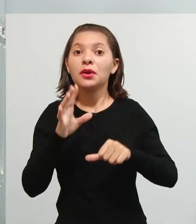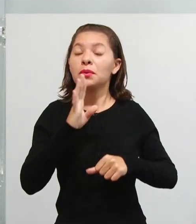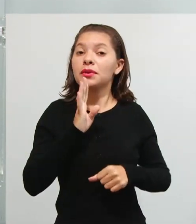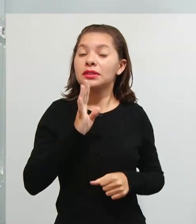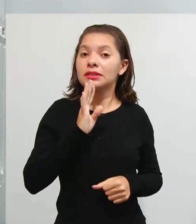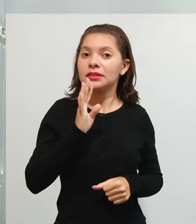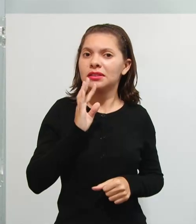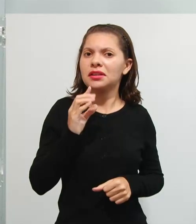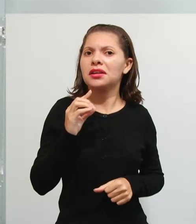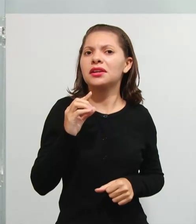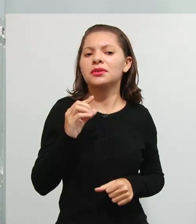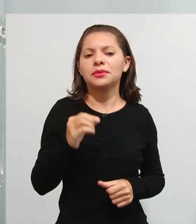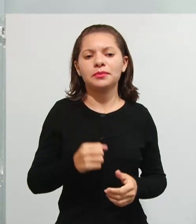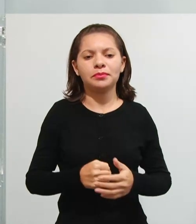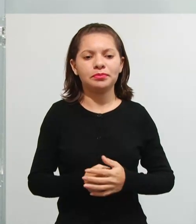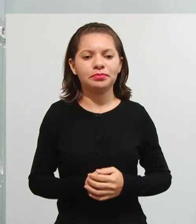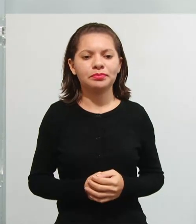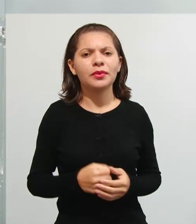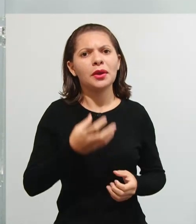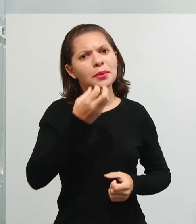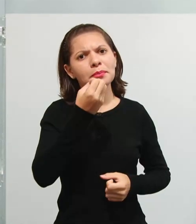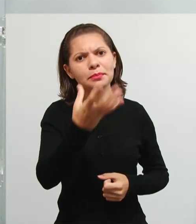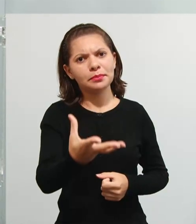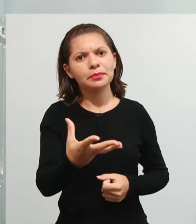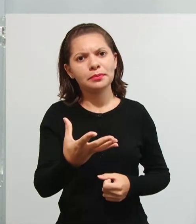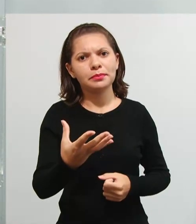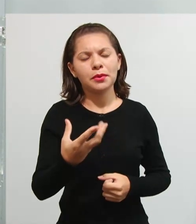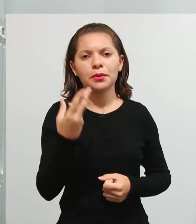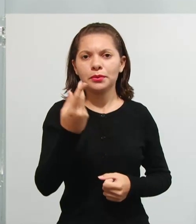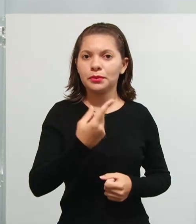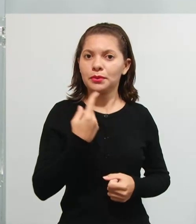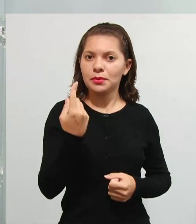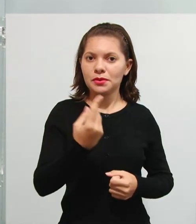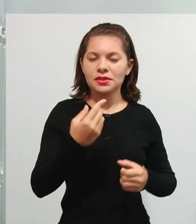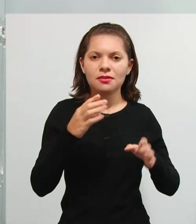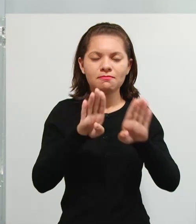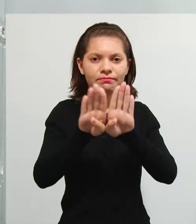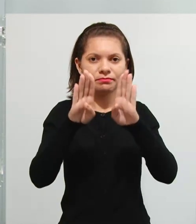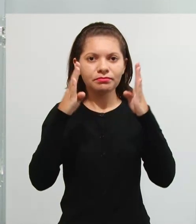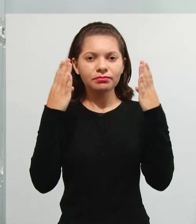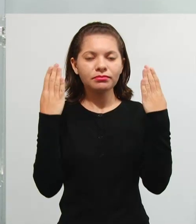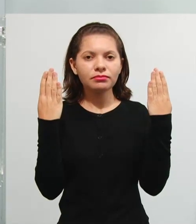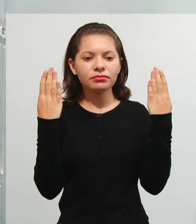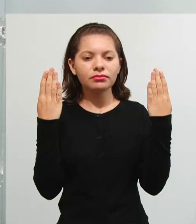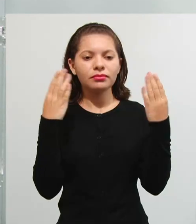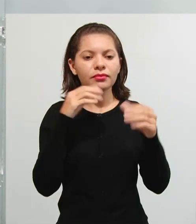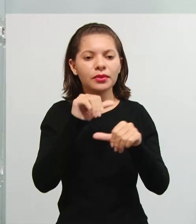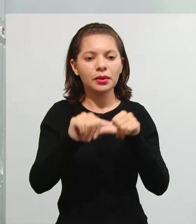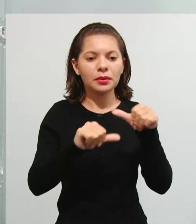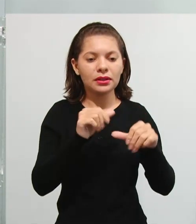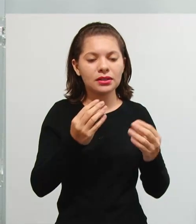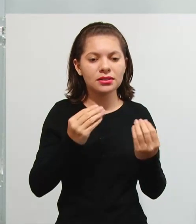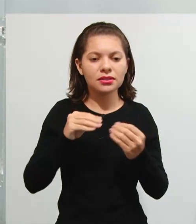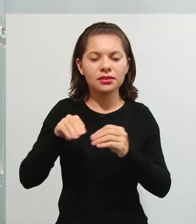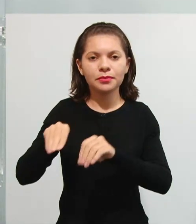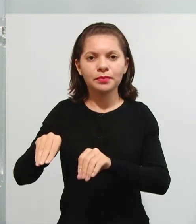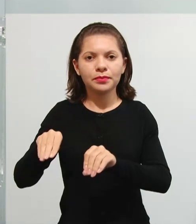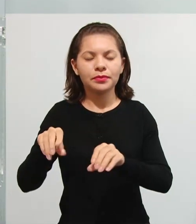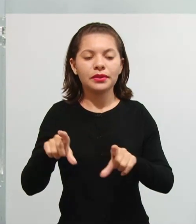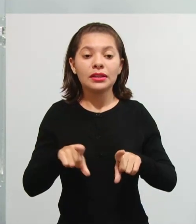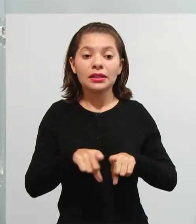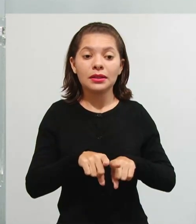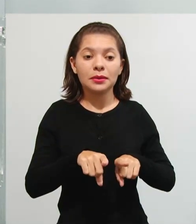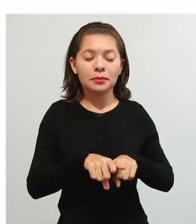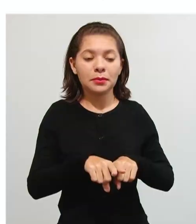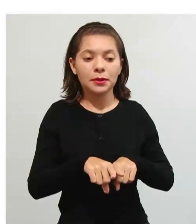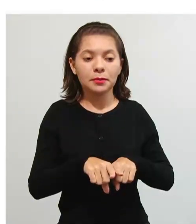vai sabendo que existe. Então, é muito bom que a gente esteja aberto a esse tipo de mudança. Da mesma forma, com